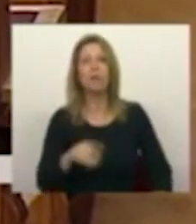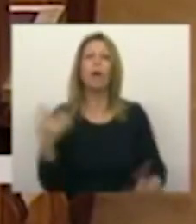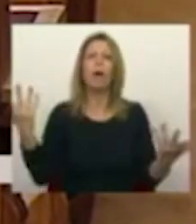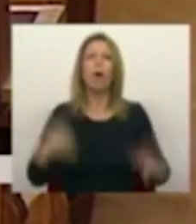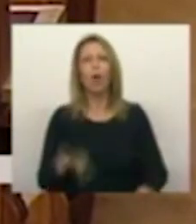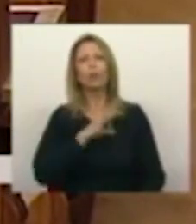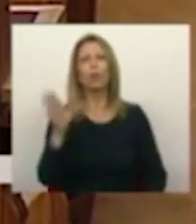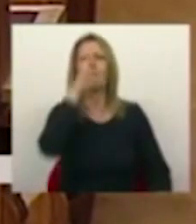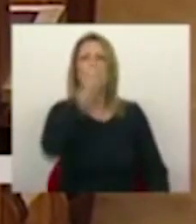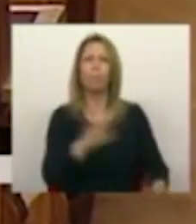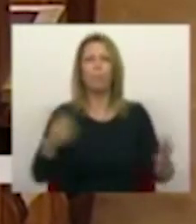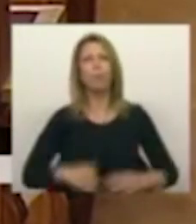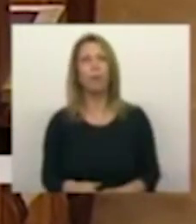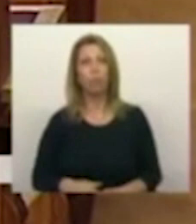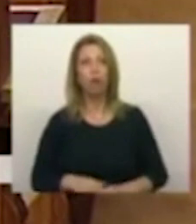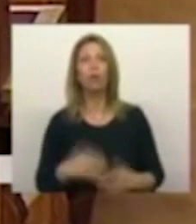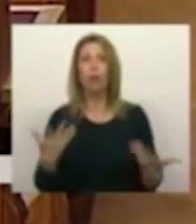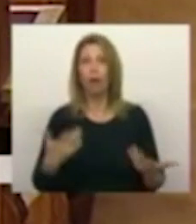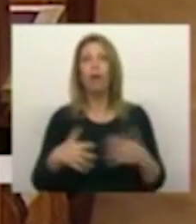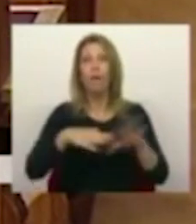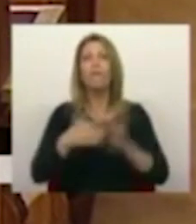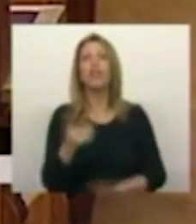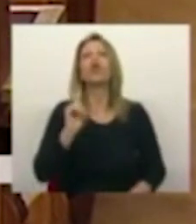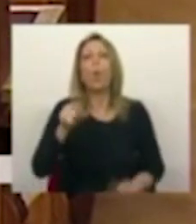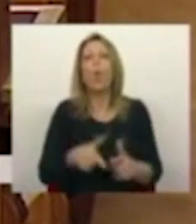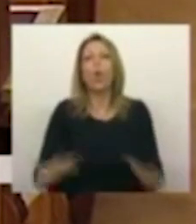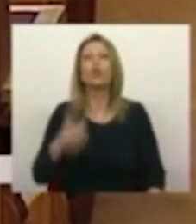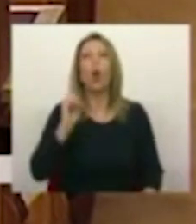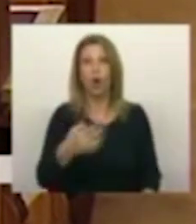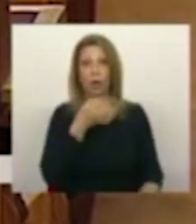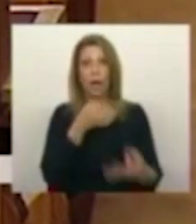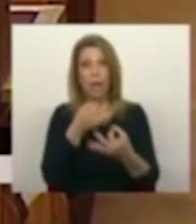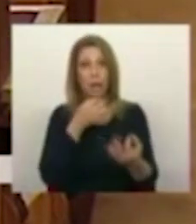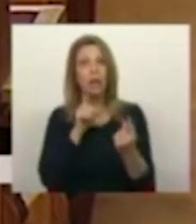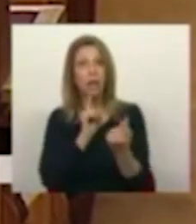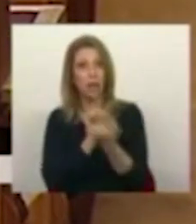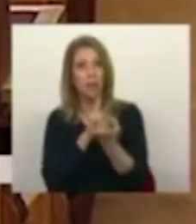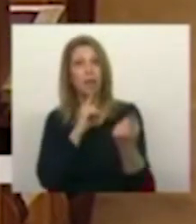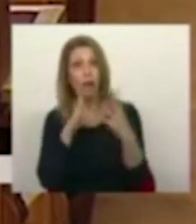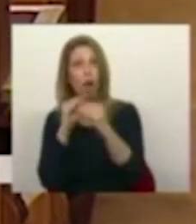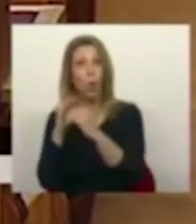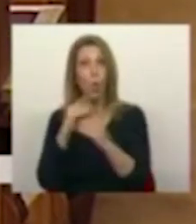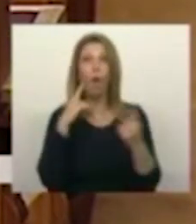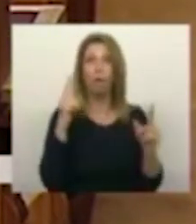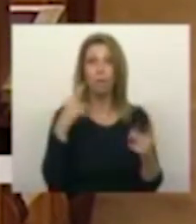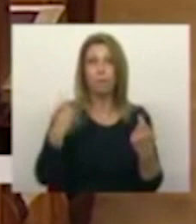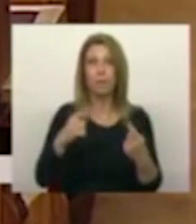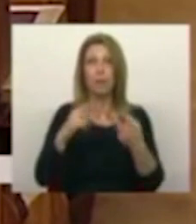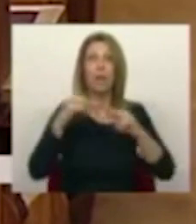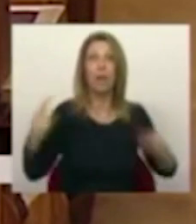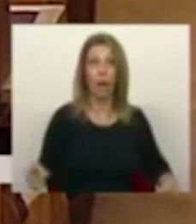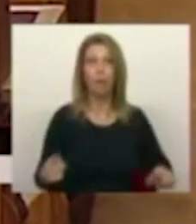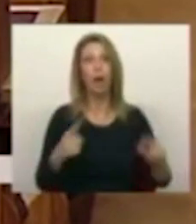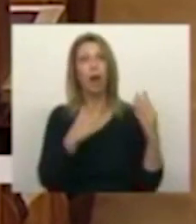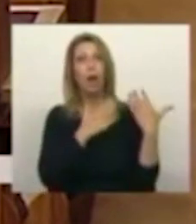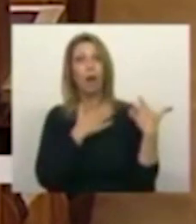tão perplexo e afinal hoje fez o quê? O que é que o senhor fez hoje? Dialogou com os autarcas, desresponsabilizando e tirando